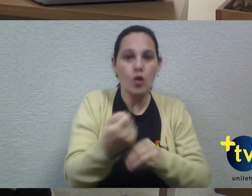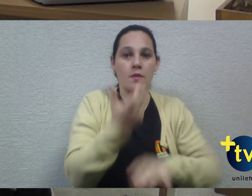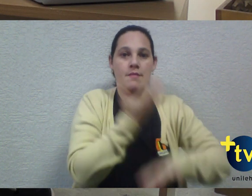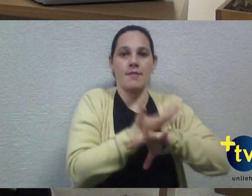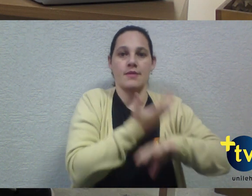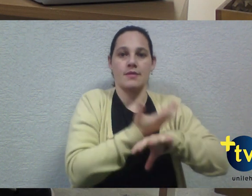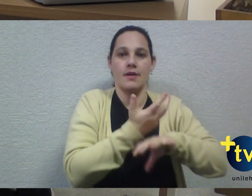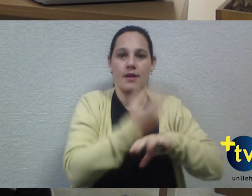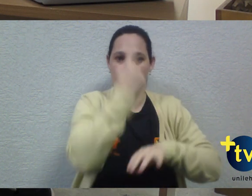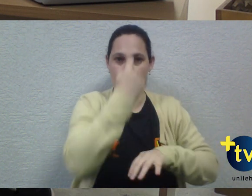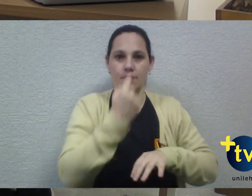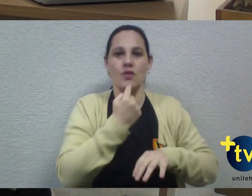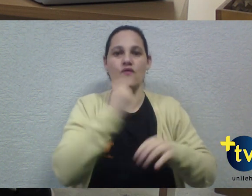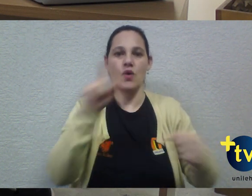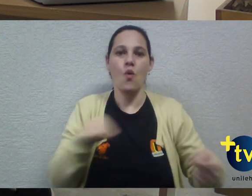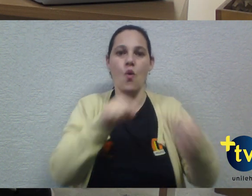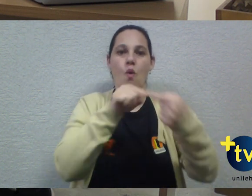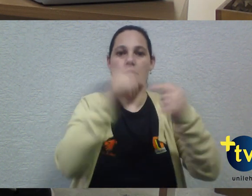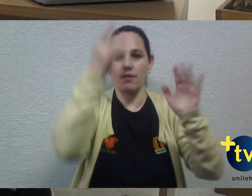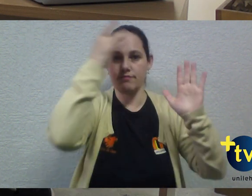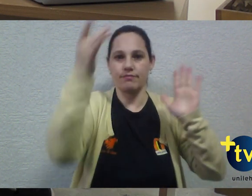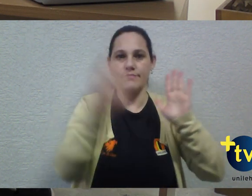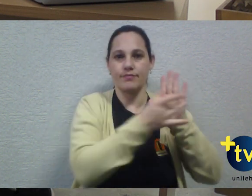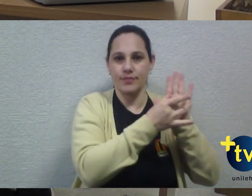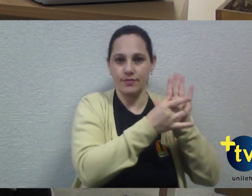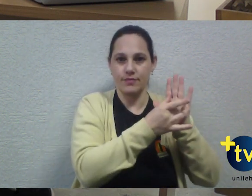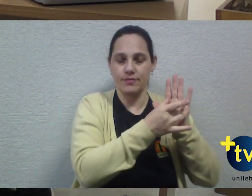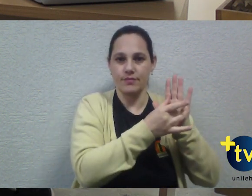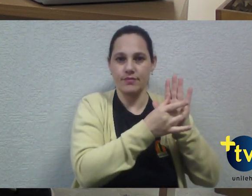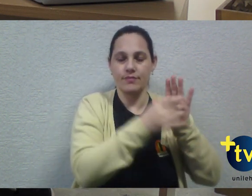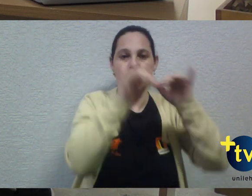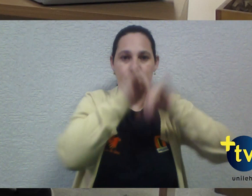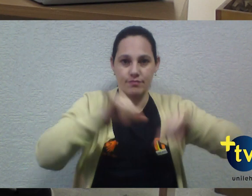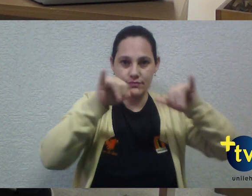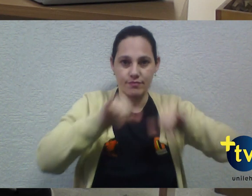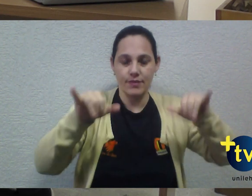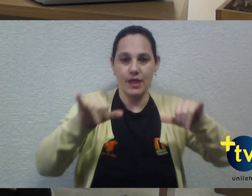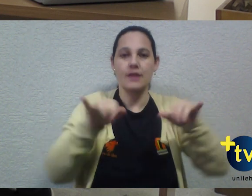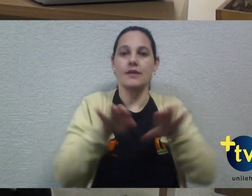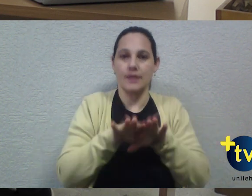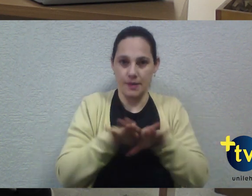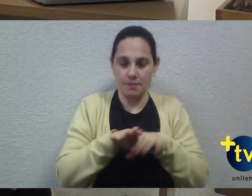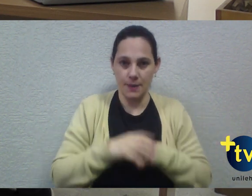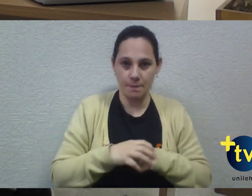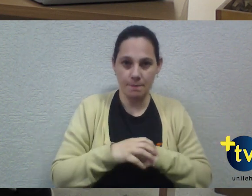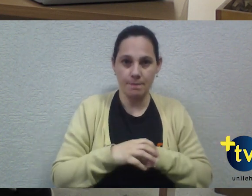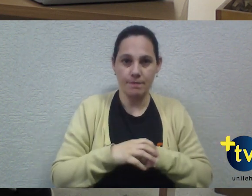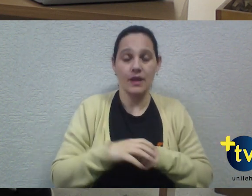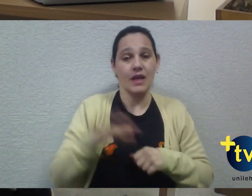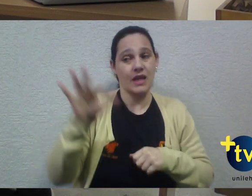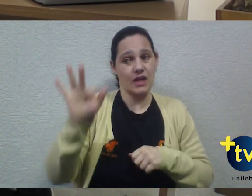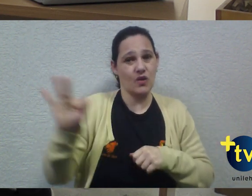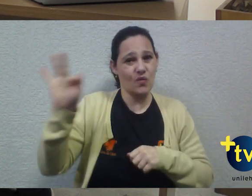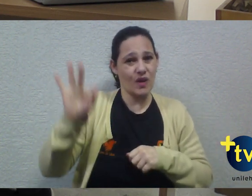das matérias que mais se encaixam dentro do ramo da ciência de dados e inteligência artificial. No quesito